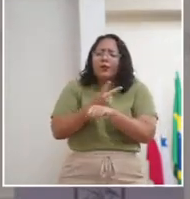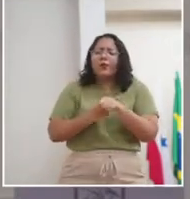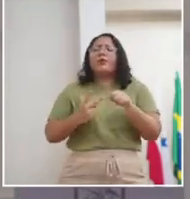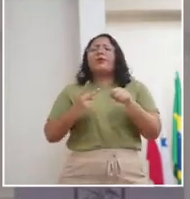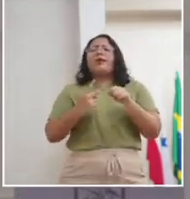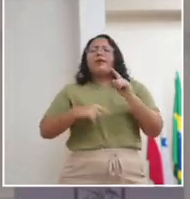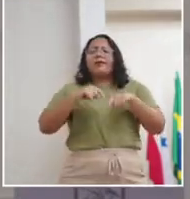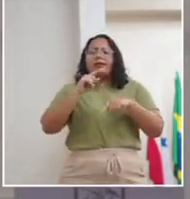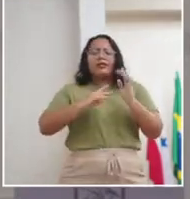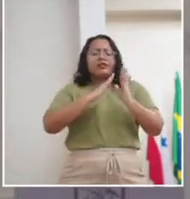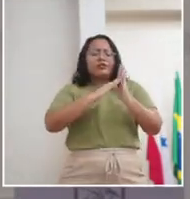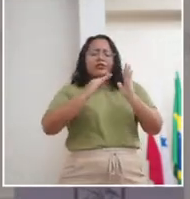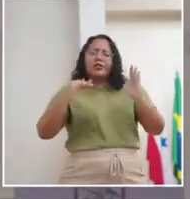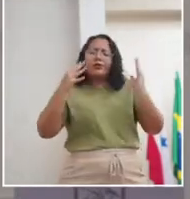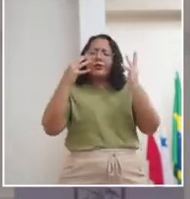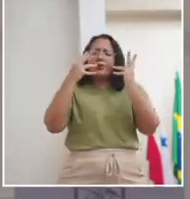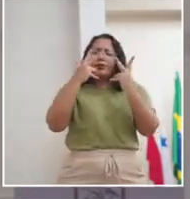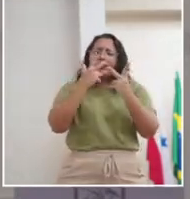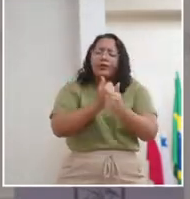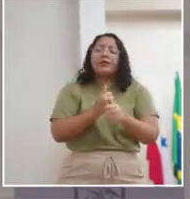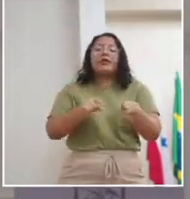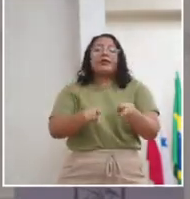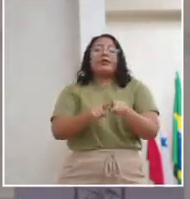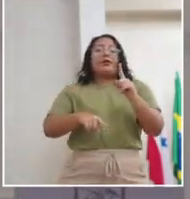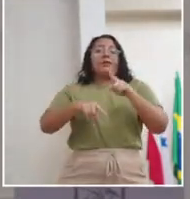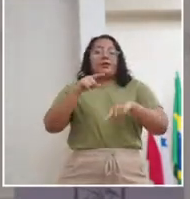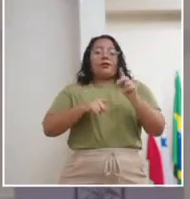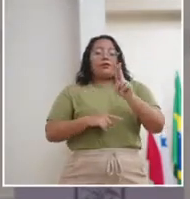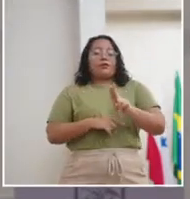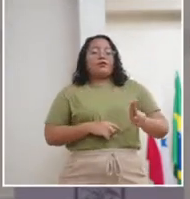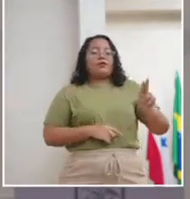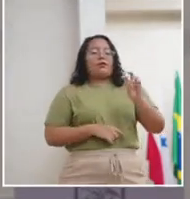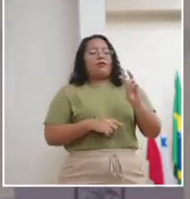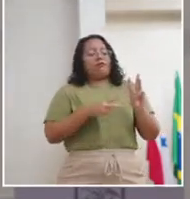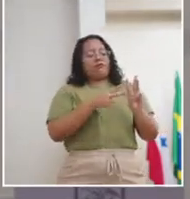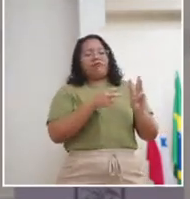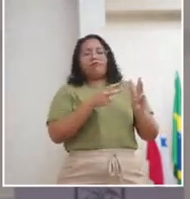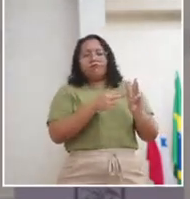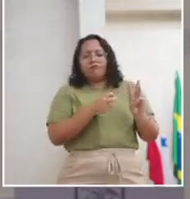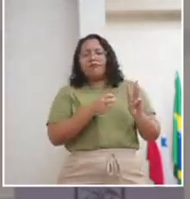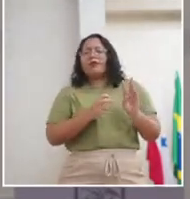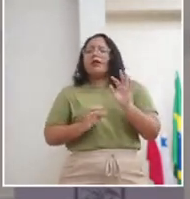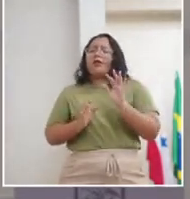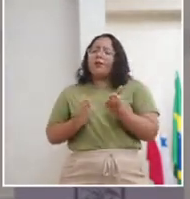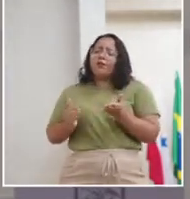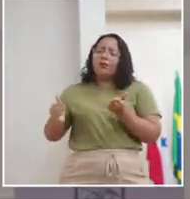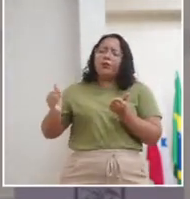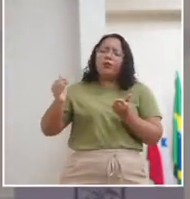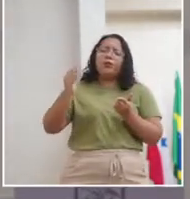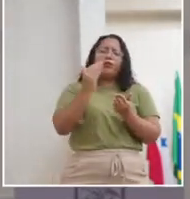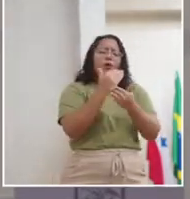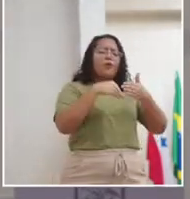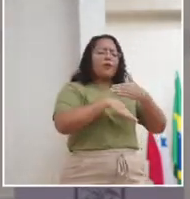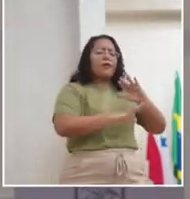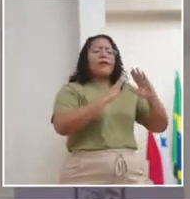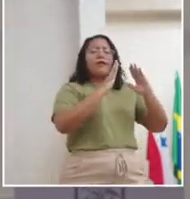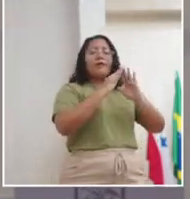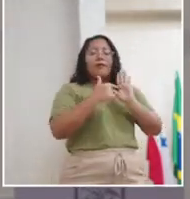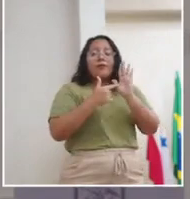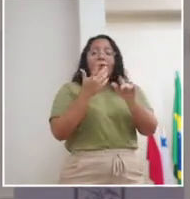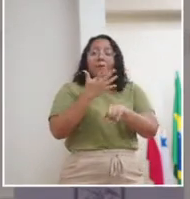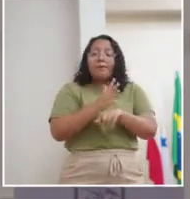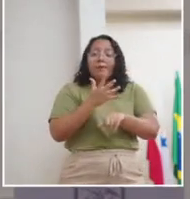prezava pelos objetos utilitários dos indígenas brasileiros. Suas coleções demonstravam as práticas produtivas e sociais desses